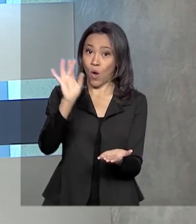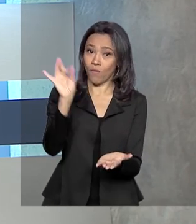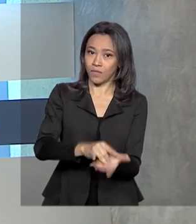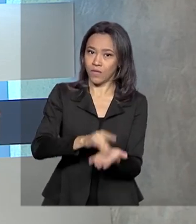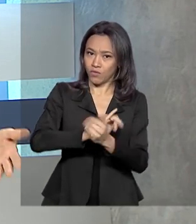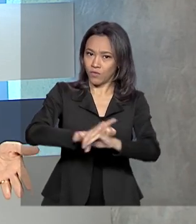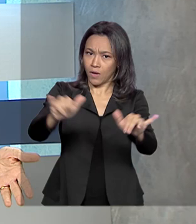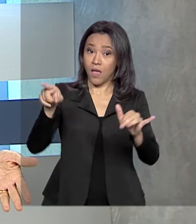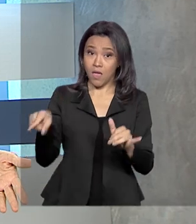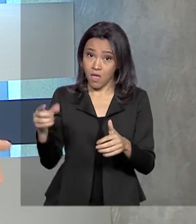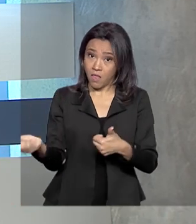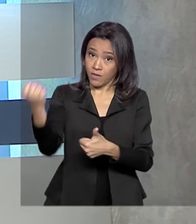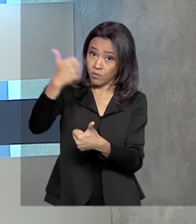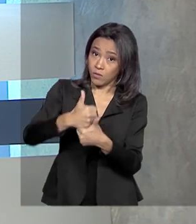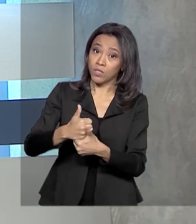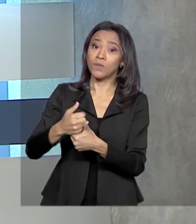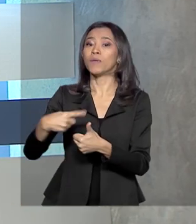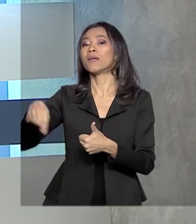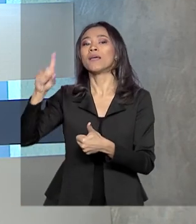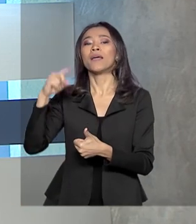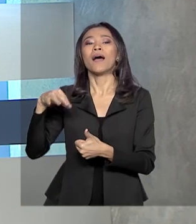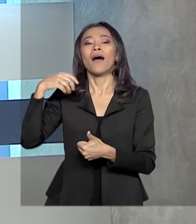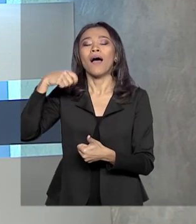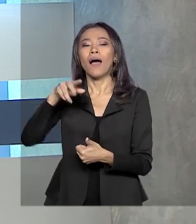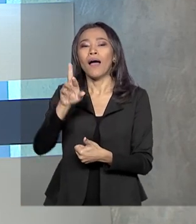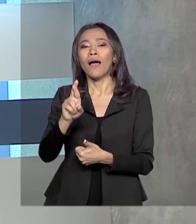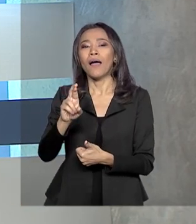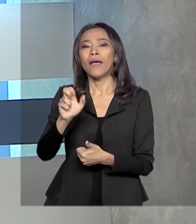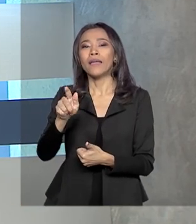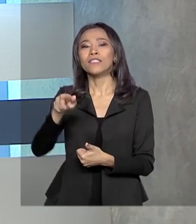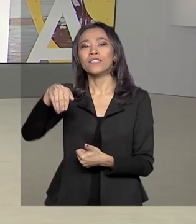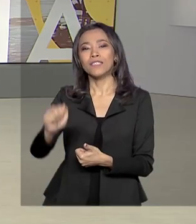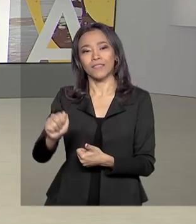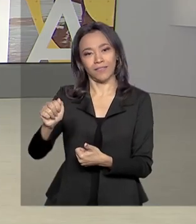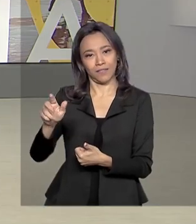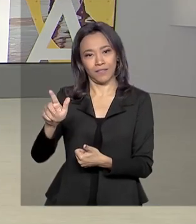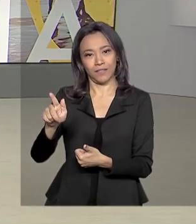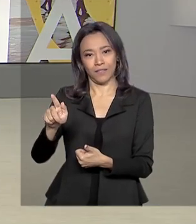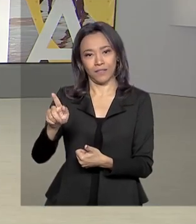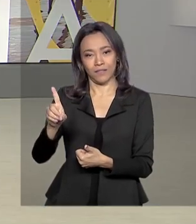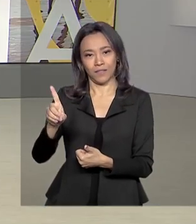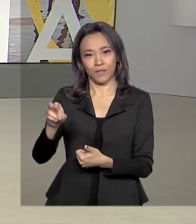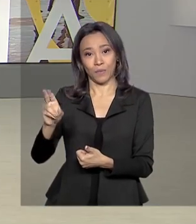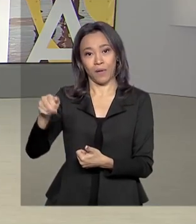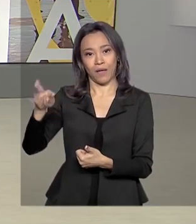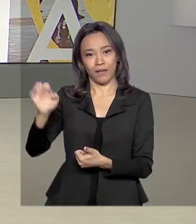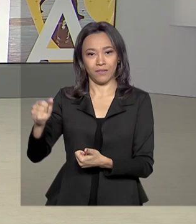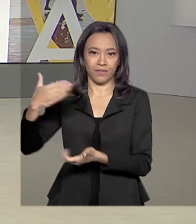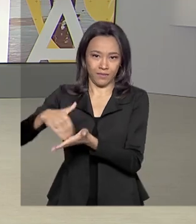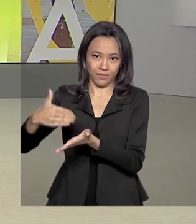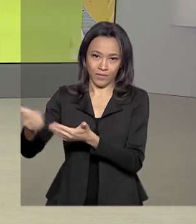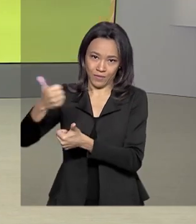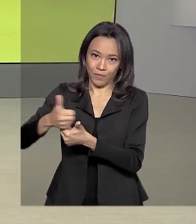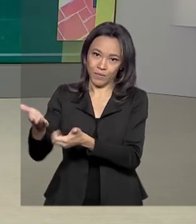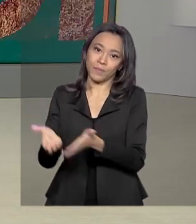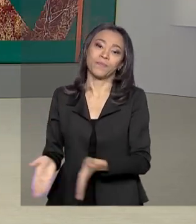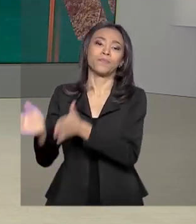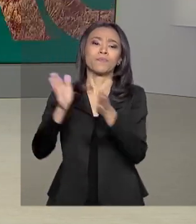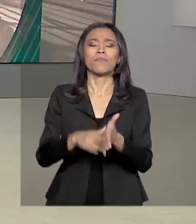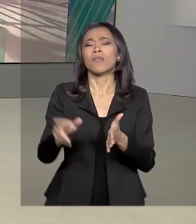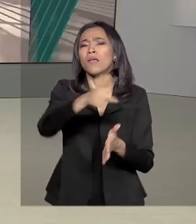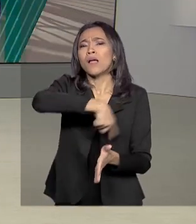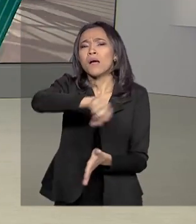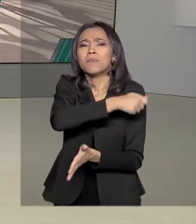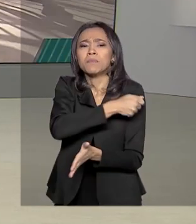Frias vai substituir a atriz Regina Duarte à frente da secretaria. Os participantes do Enem 2020